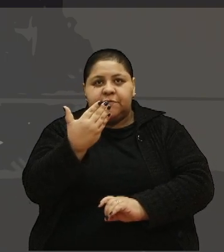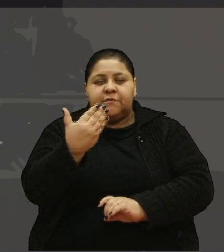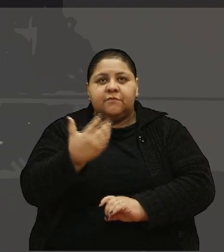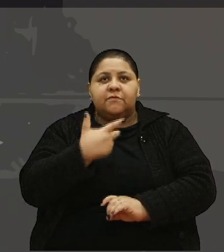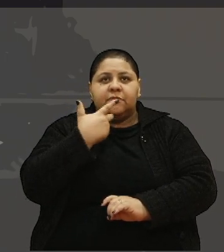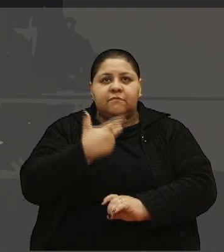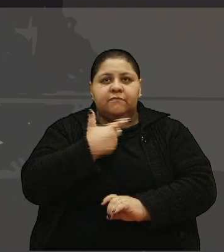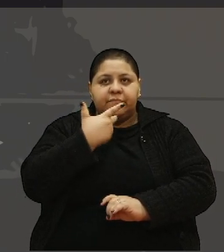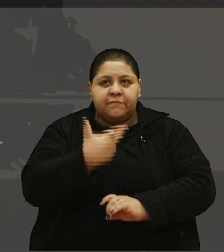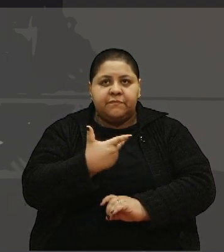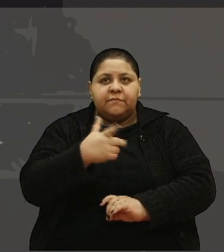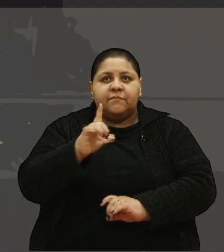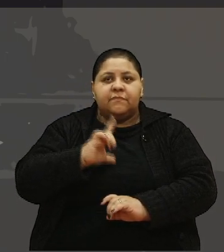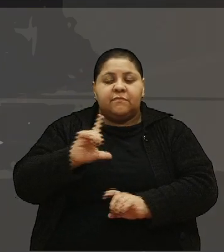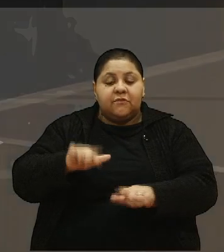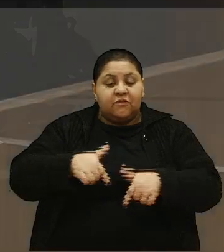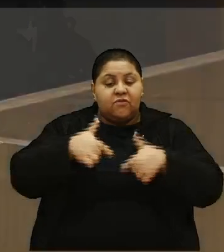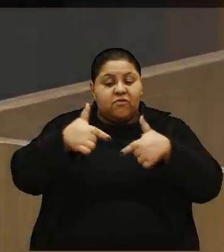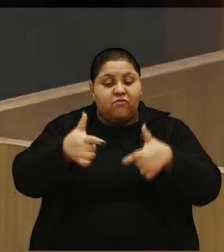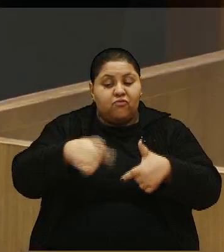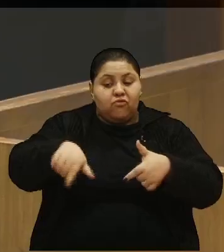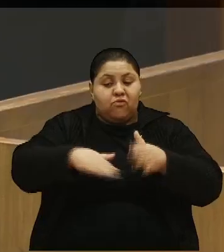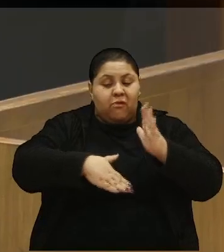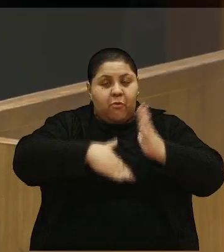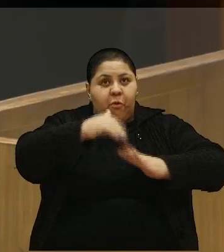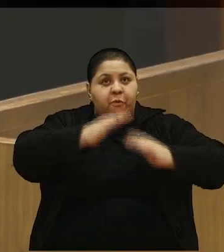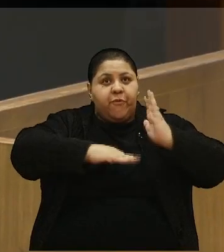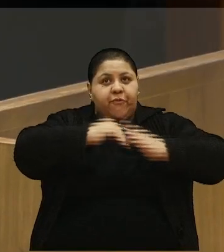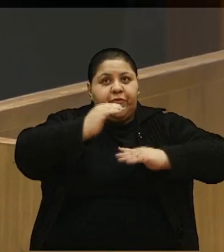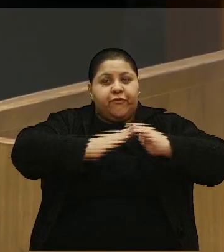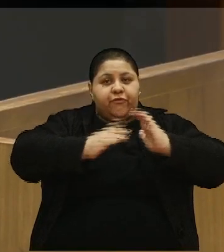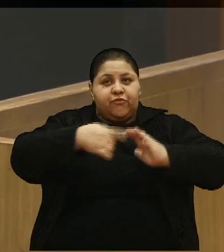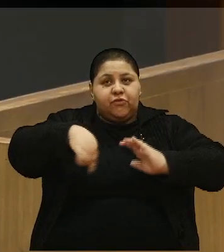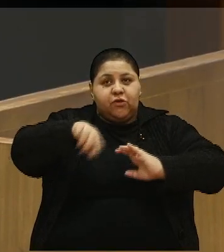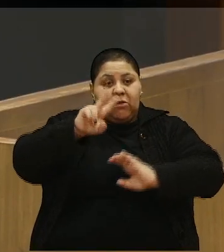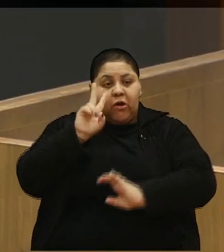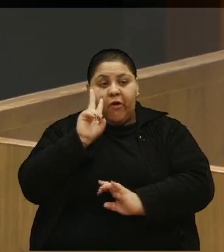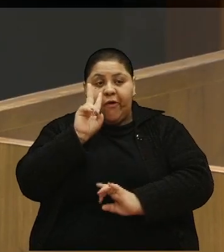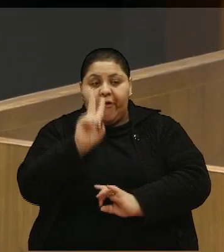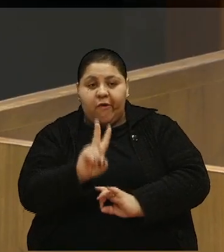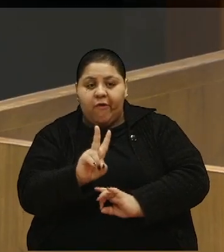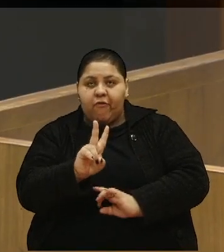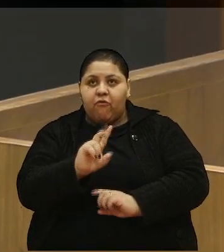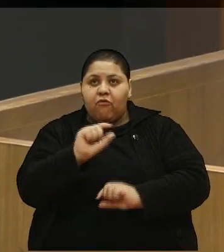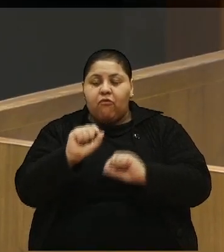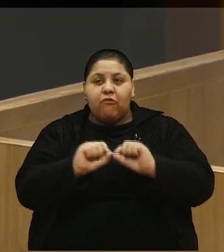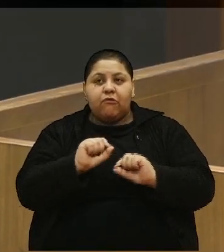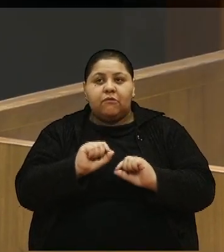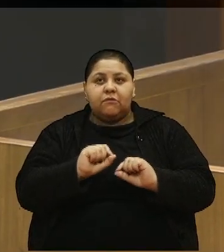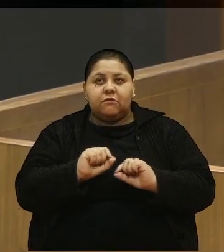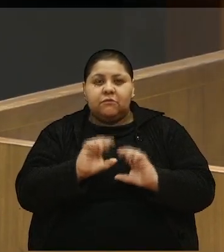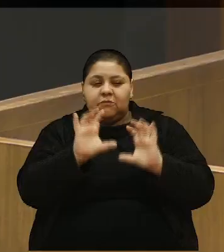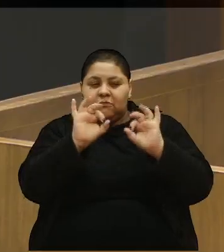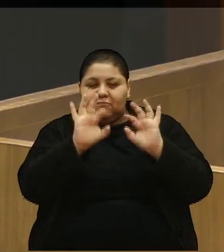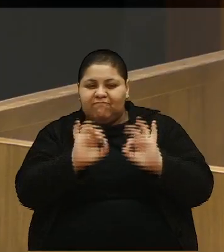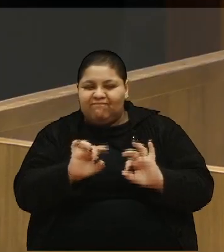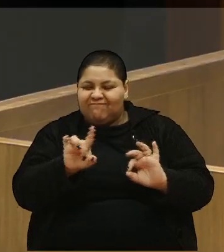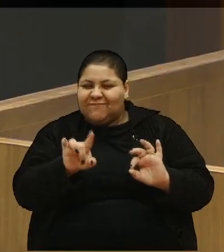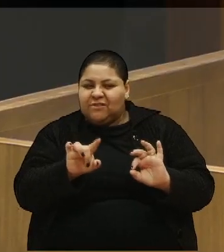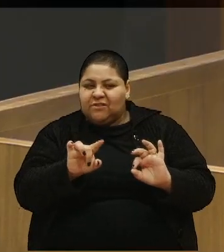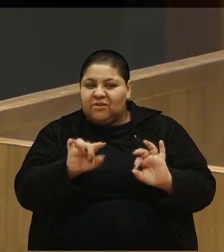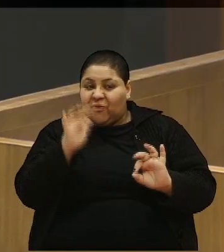falei, né? Tem ações que nós praticamos e que, se nós formos ver ao fim e a cabo, elas não dão tanto